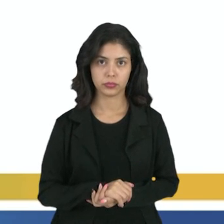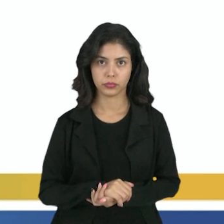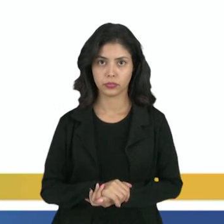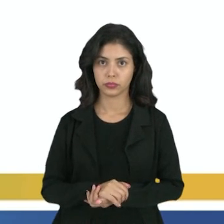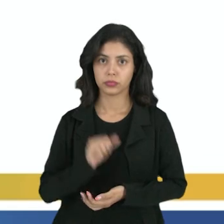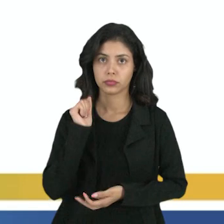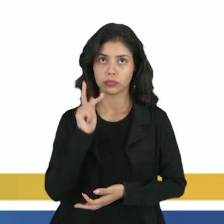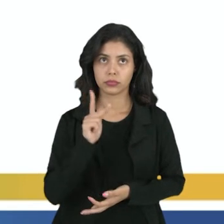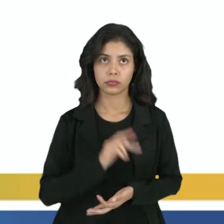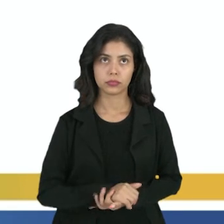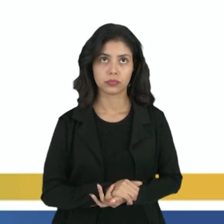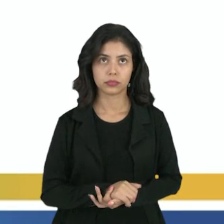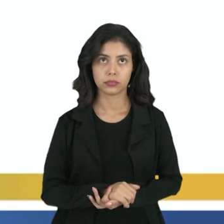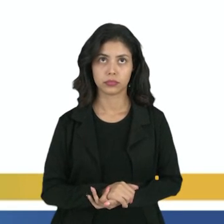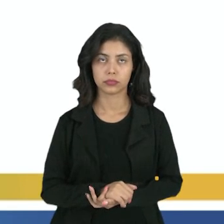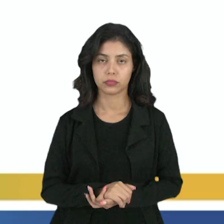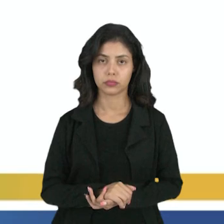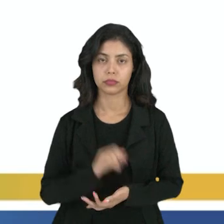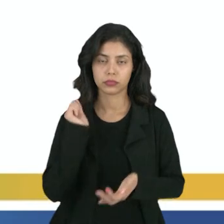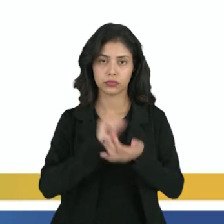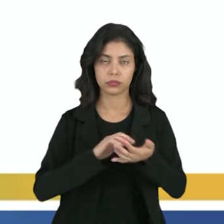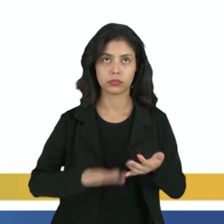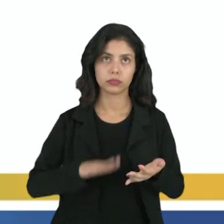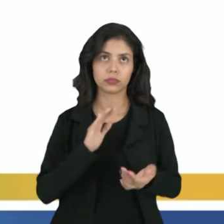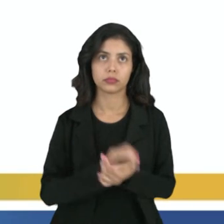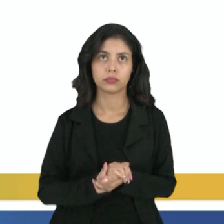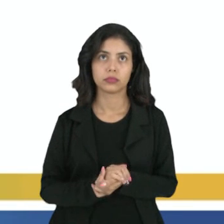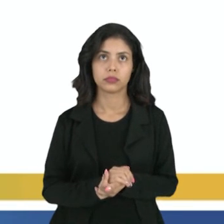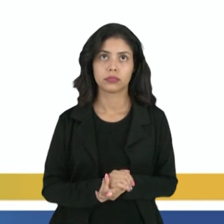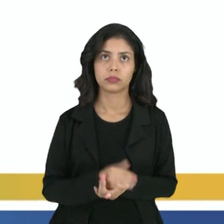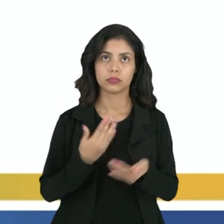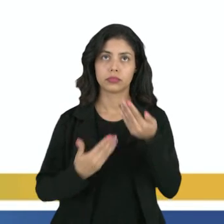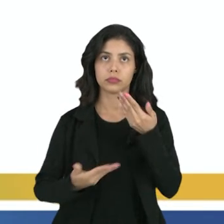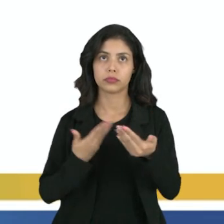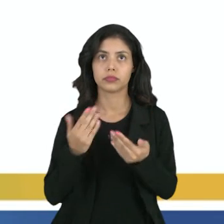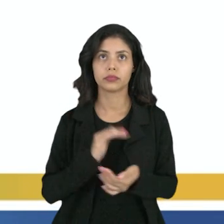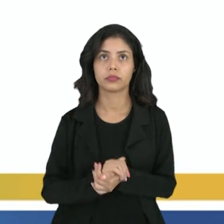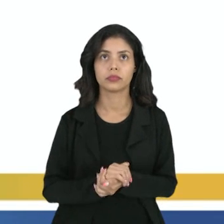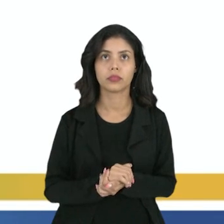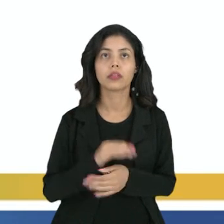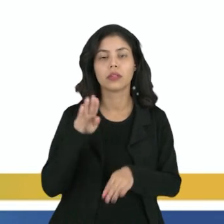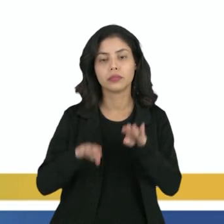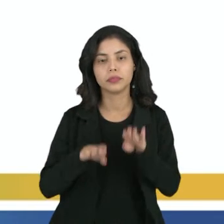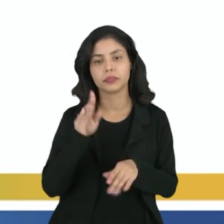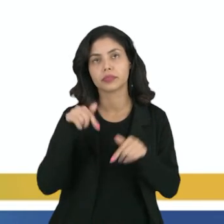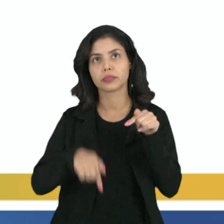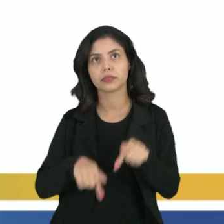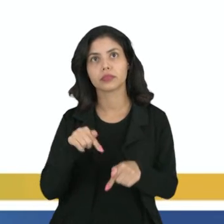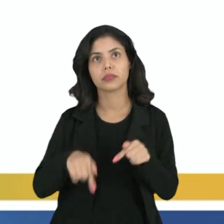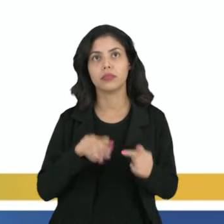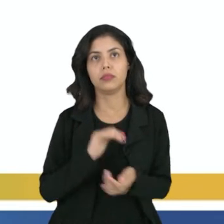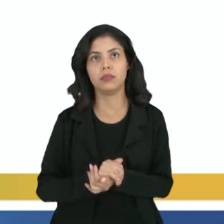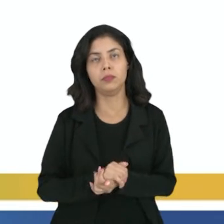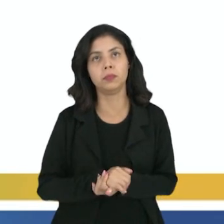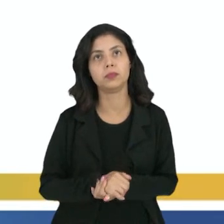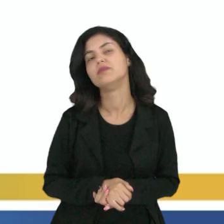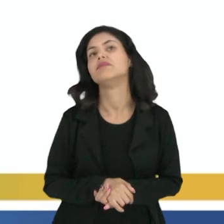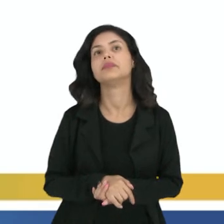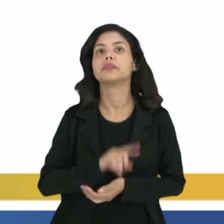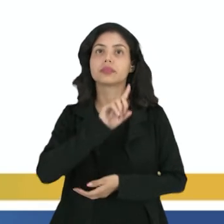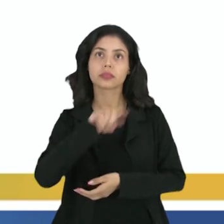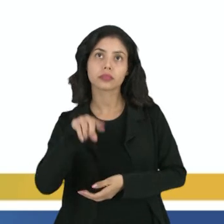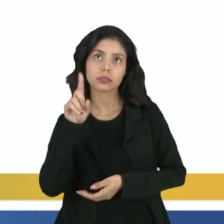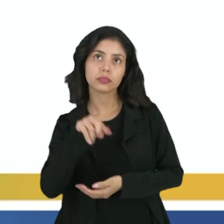reagentes, ok? Então, agora vamos para o nosso exercitando. Em relação a uma reação em equilíbrio